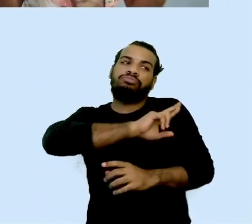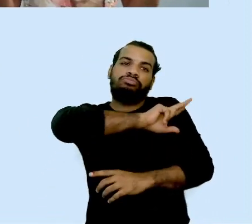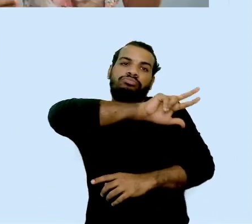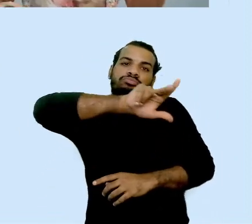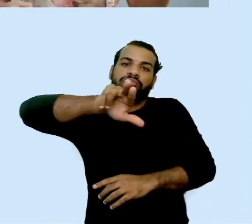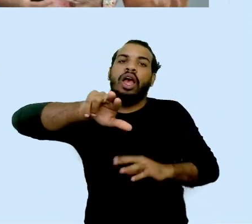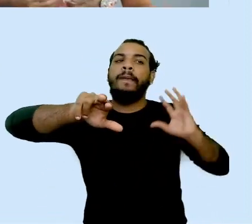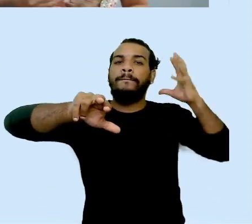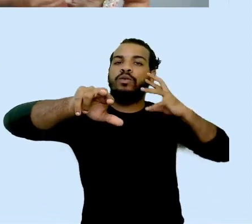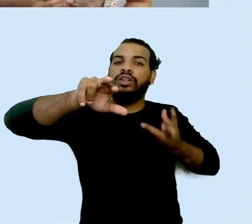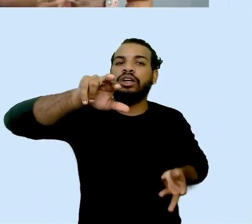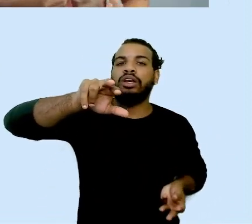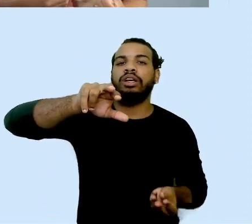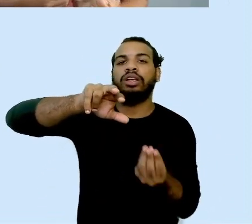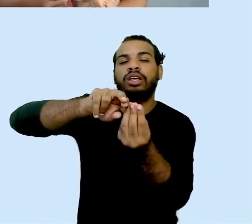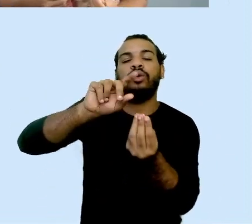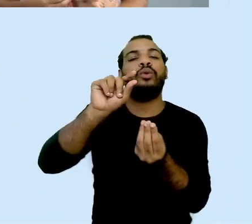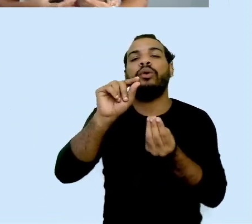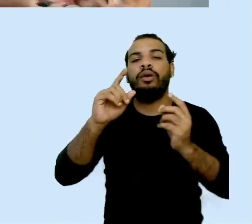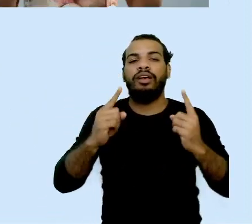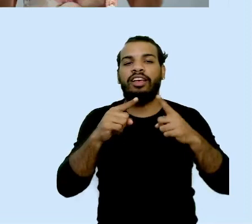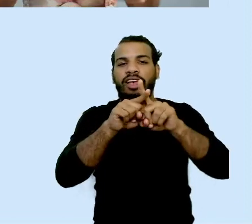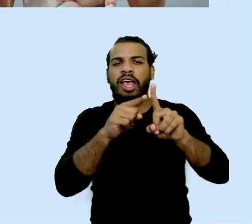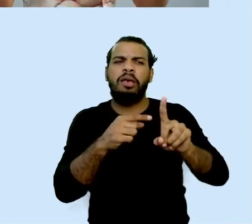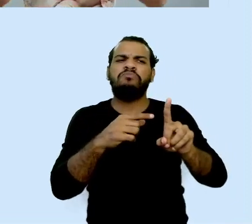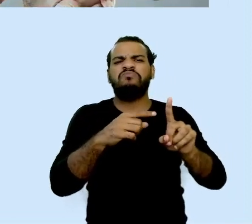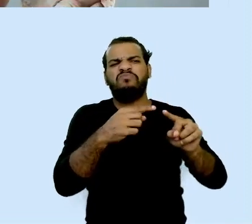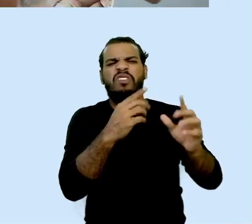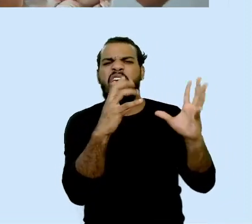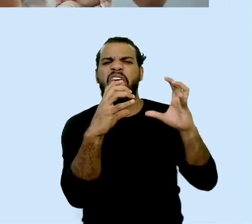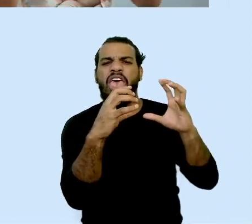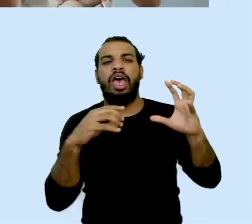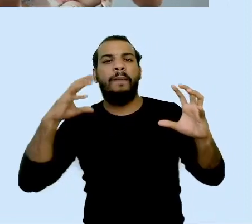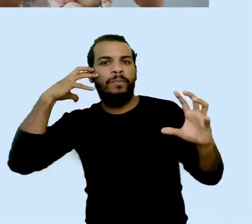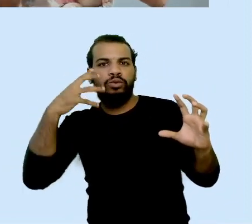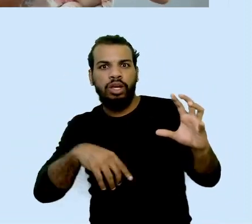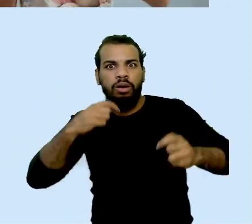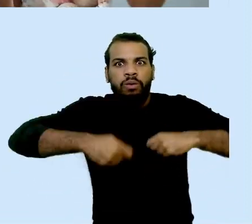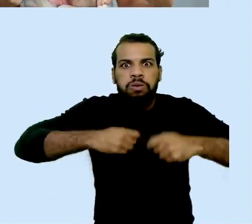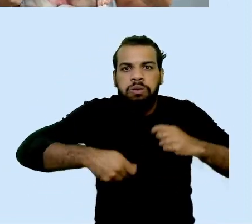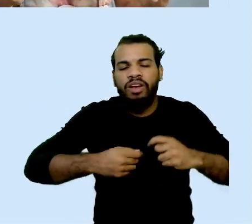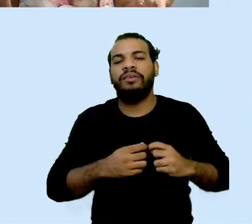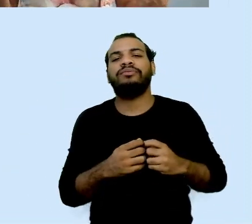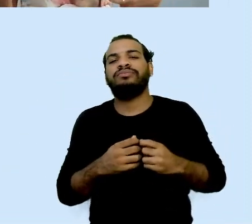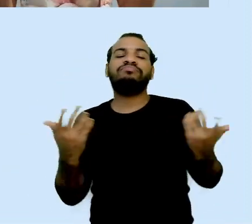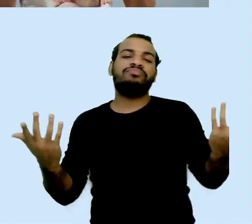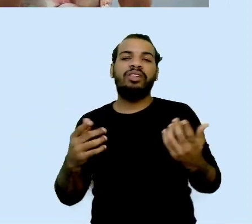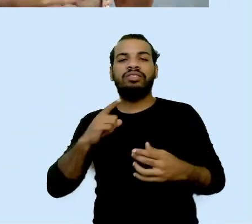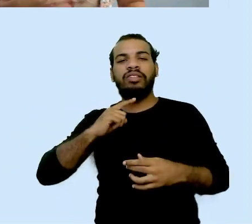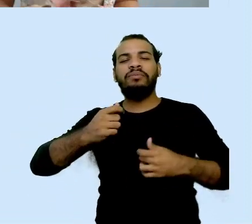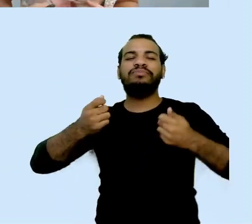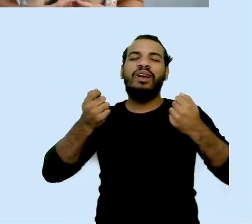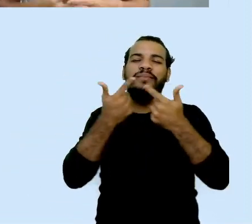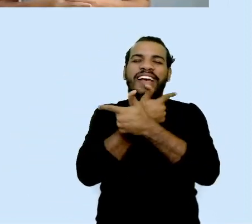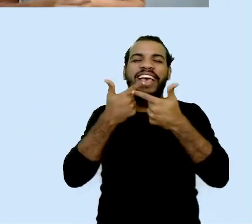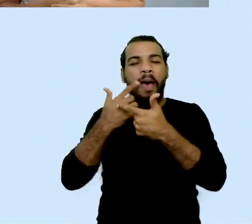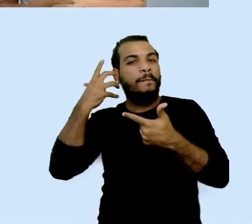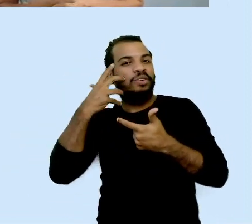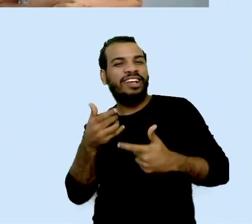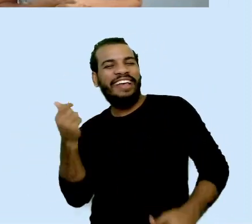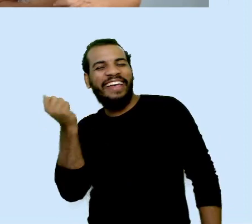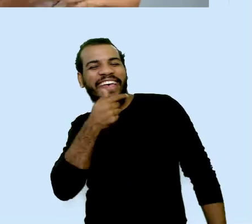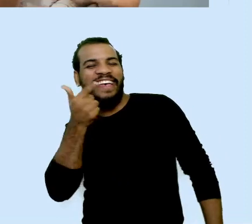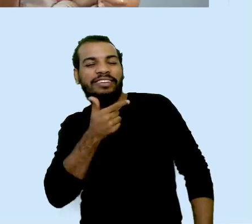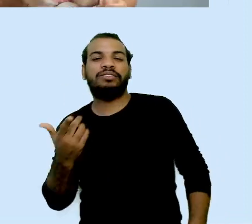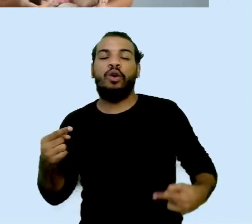música provocando essas emoções no espectador. E no teatro, mesmo sendo ao vivo, também tem essa produção de